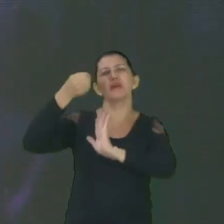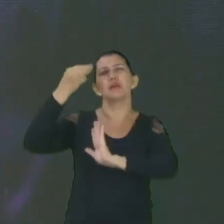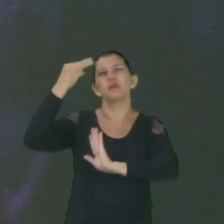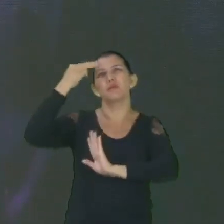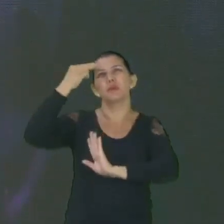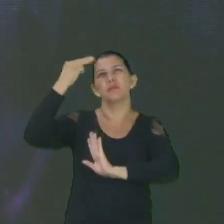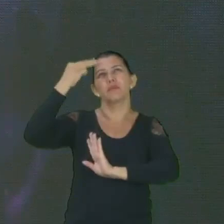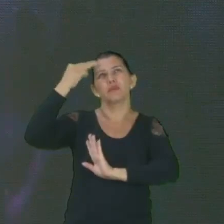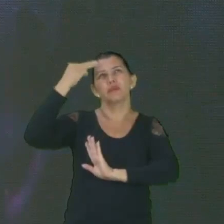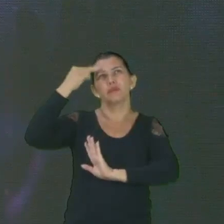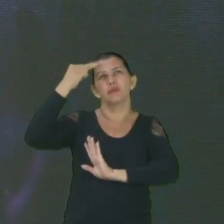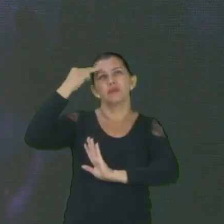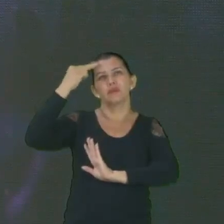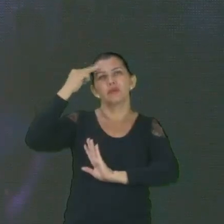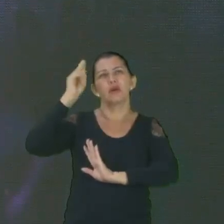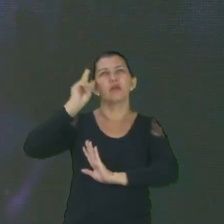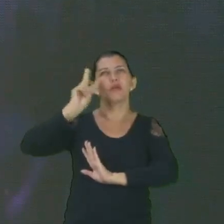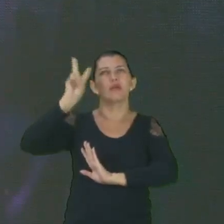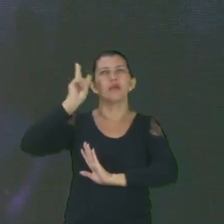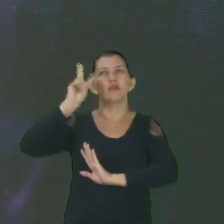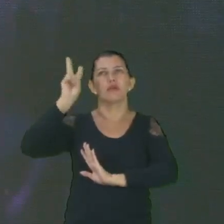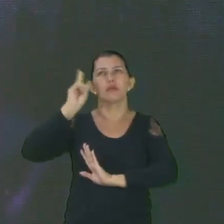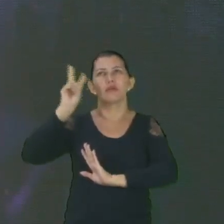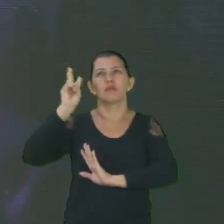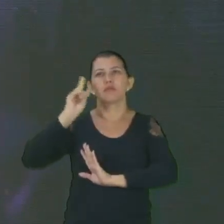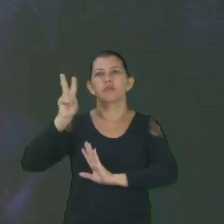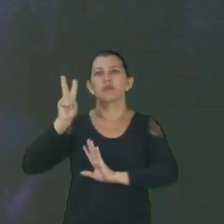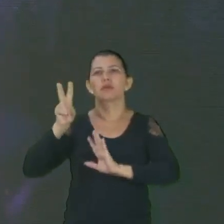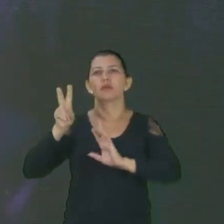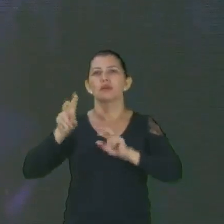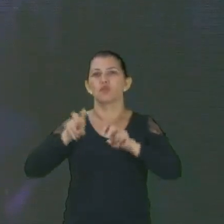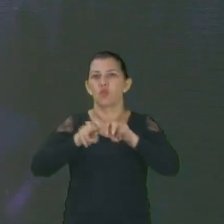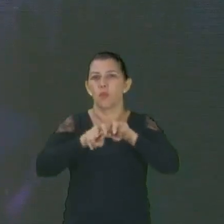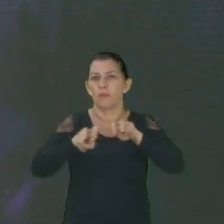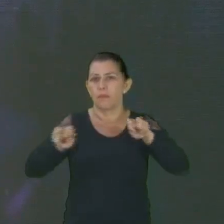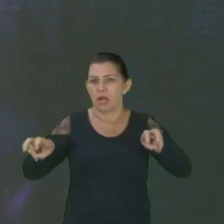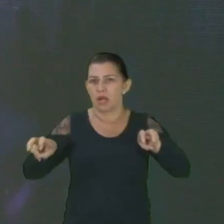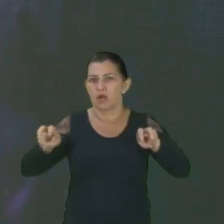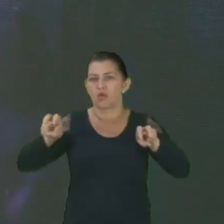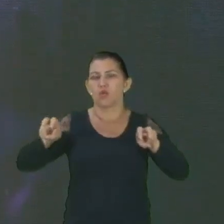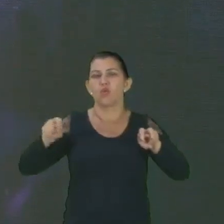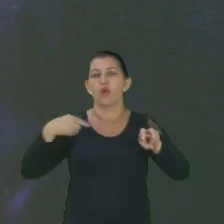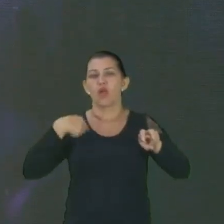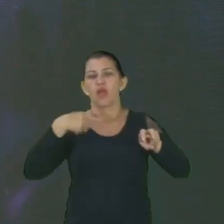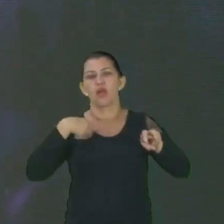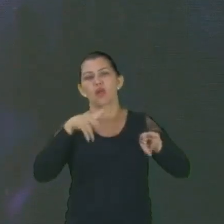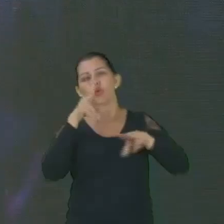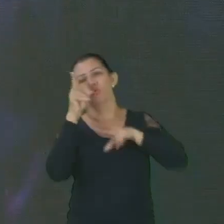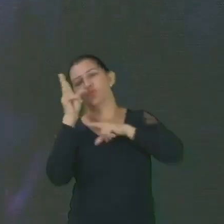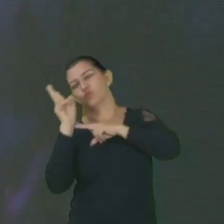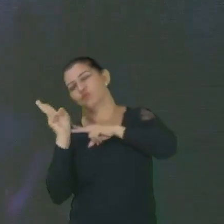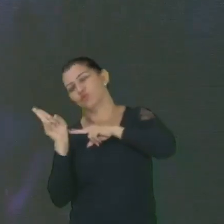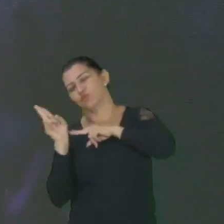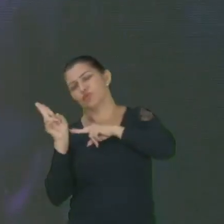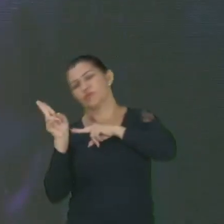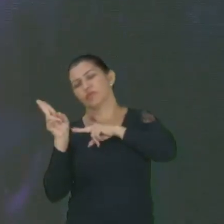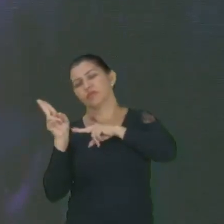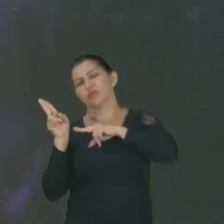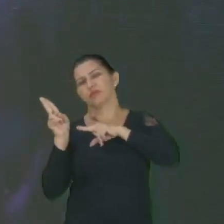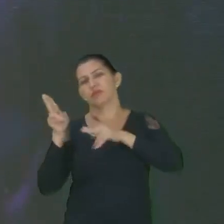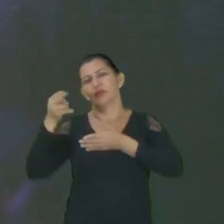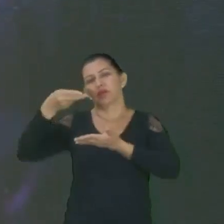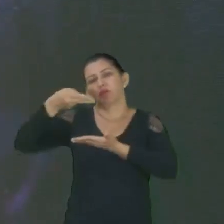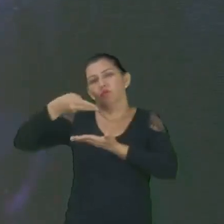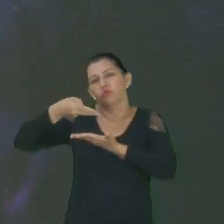na vida é de estar dormindo num banco de igreja, que meu pai e minha mãe levavam a gente para a igreja, e